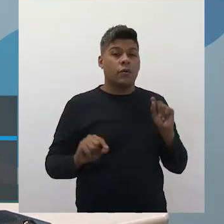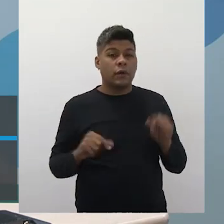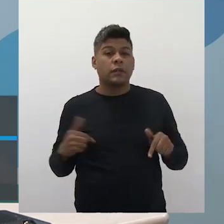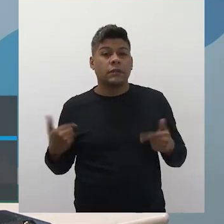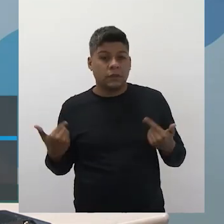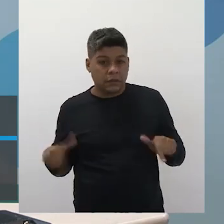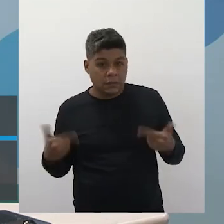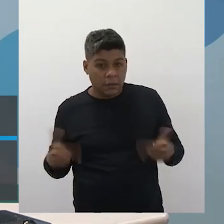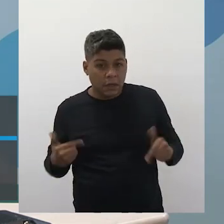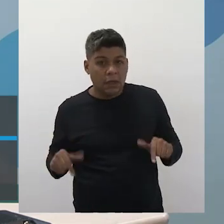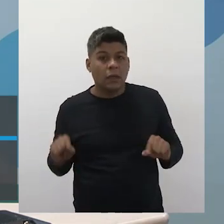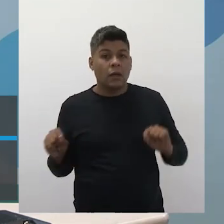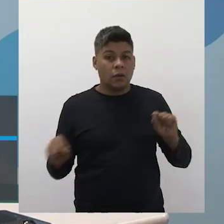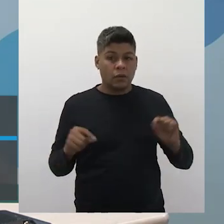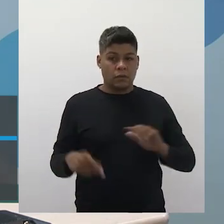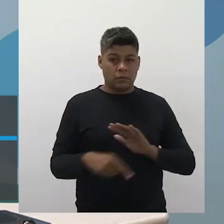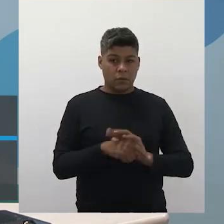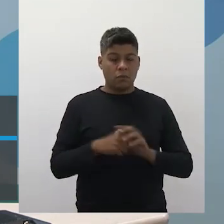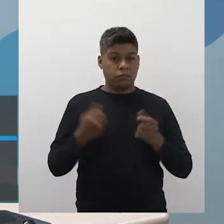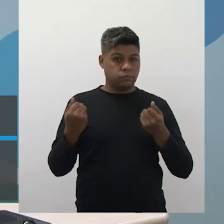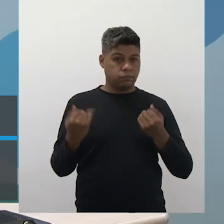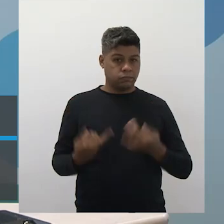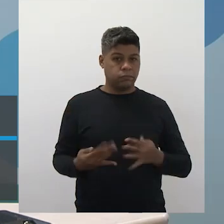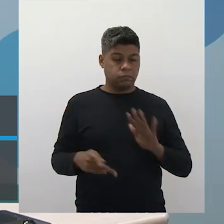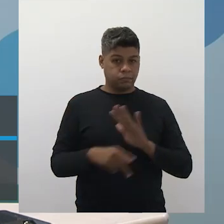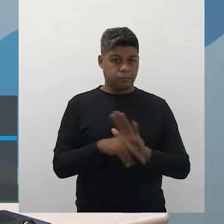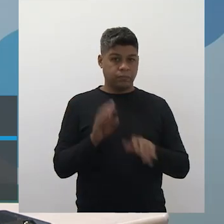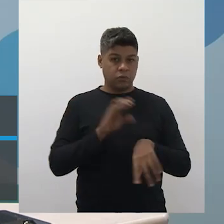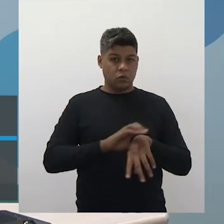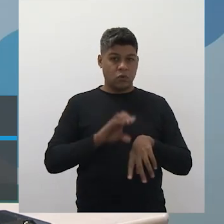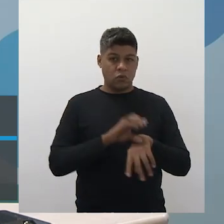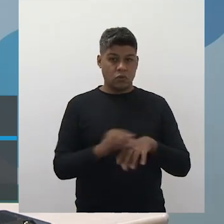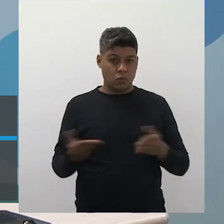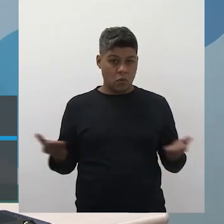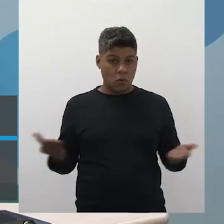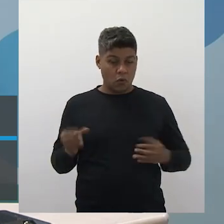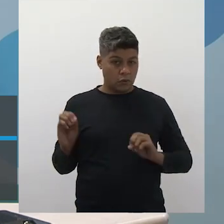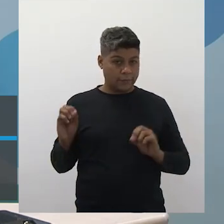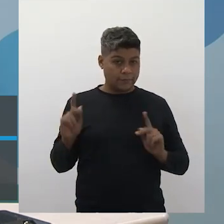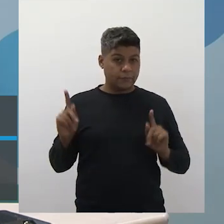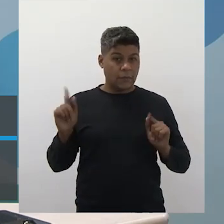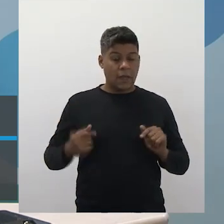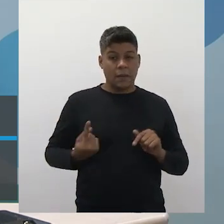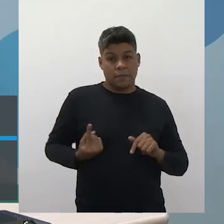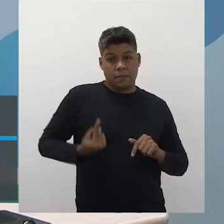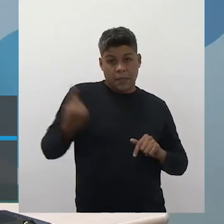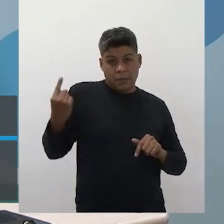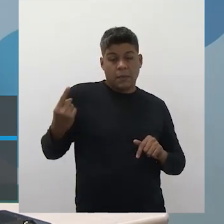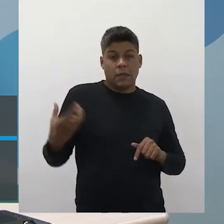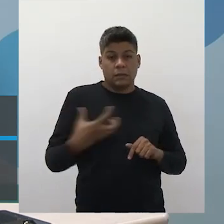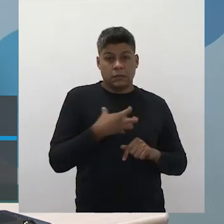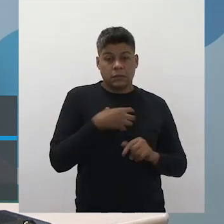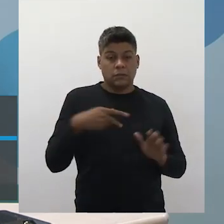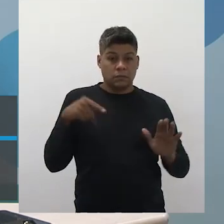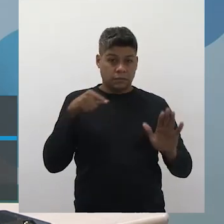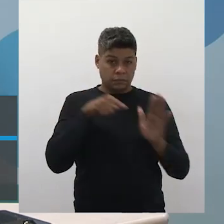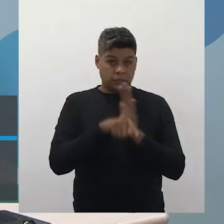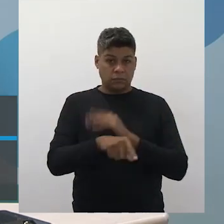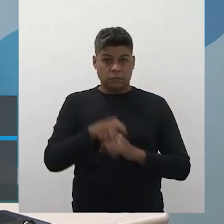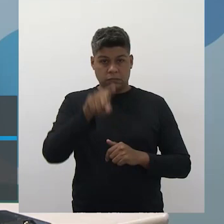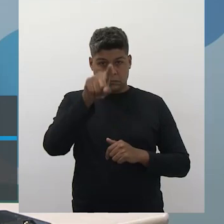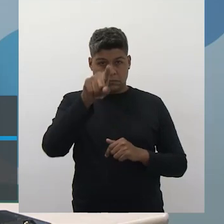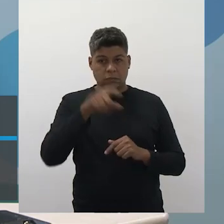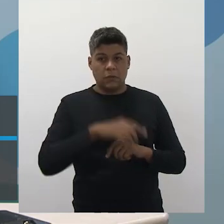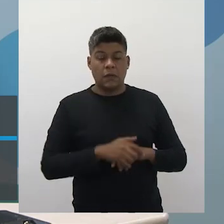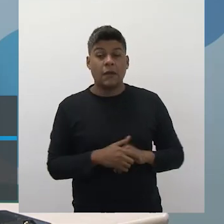trabalhar essas questões que nós estamos discorrendo nessa formação de hoje. Tá bom? Então, essa foi a nossa primeira acessibilização com o questionamento de vocês.